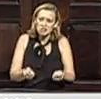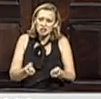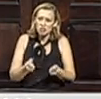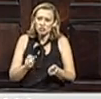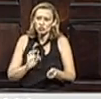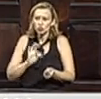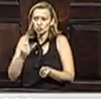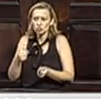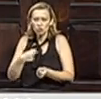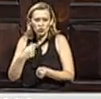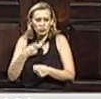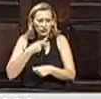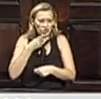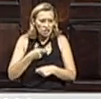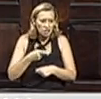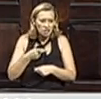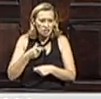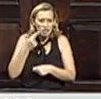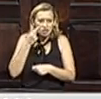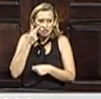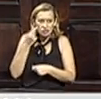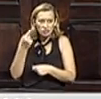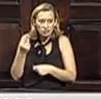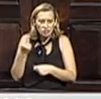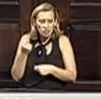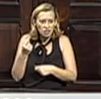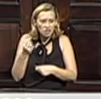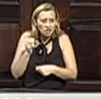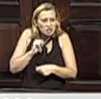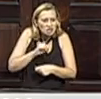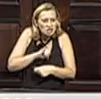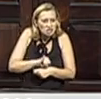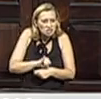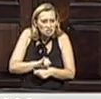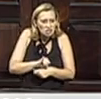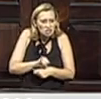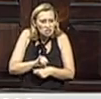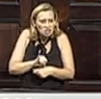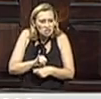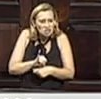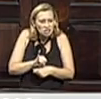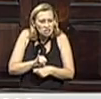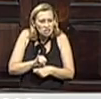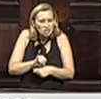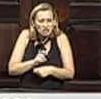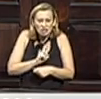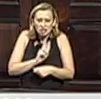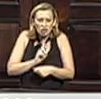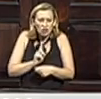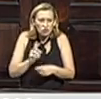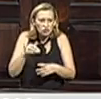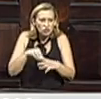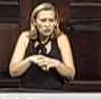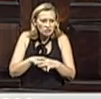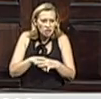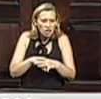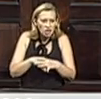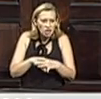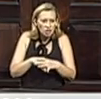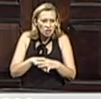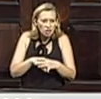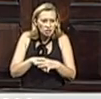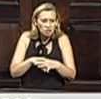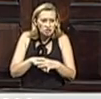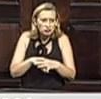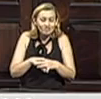especial, há de convir que, se porventura a matéria não for completamente votada, nós teremos dificuldades